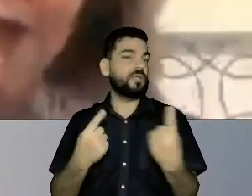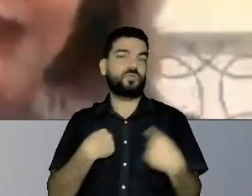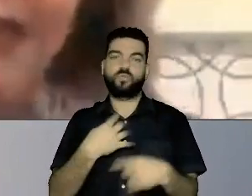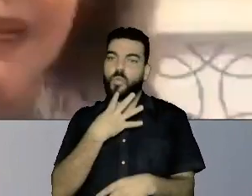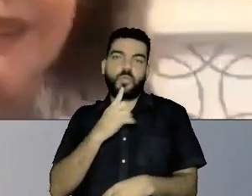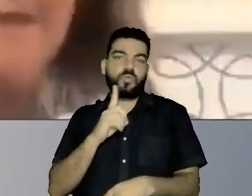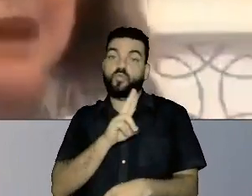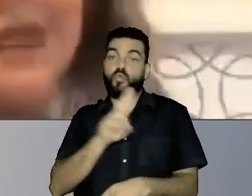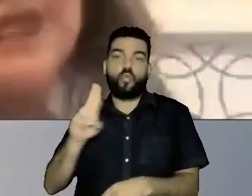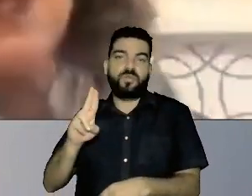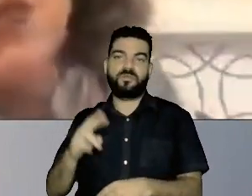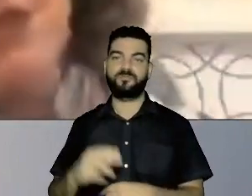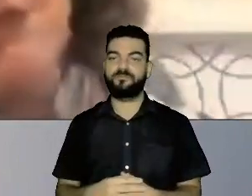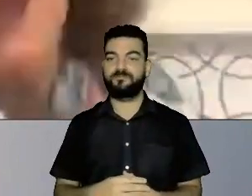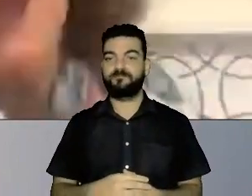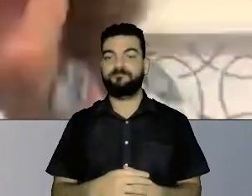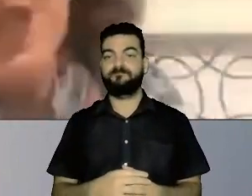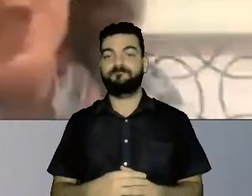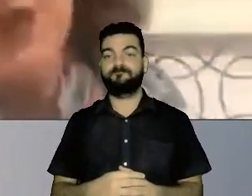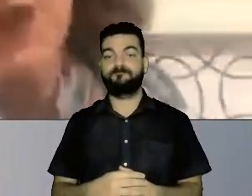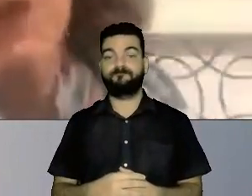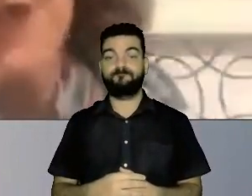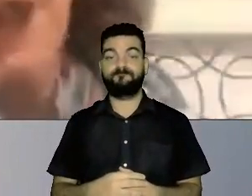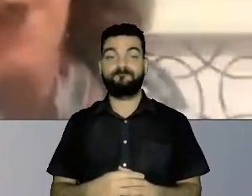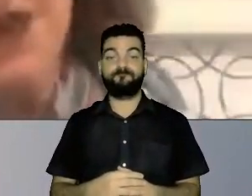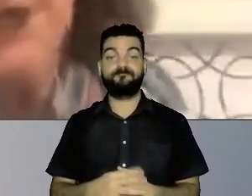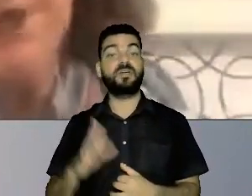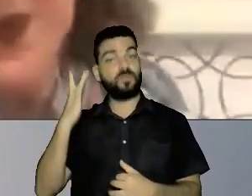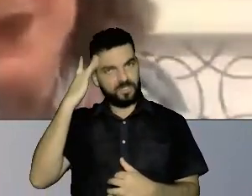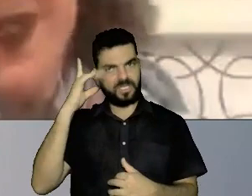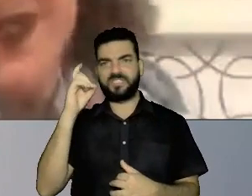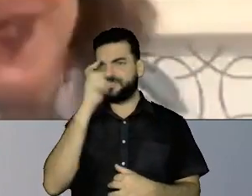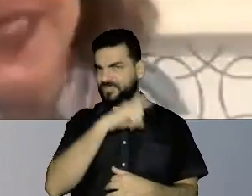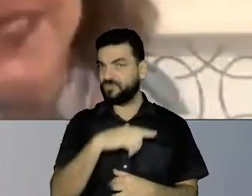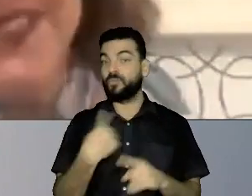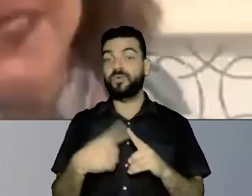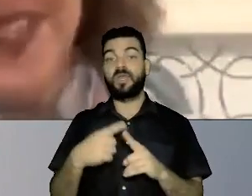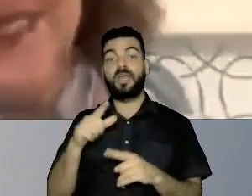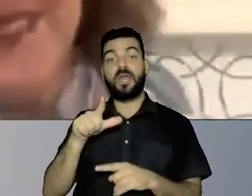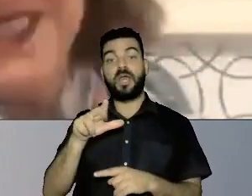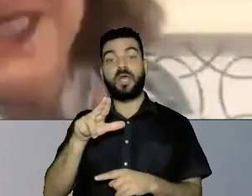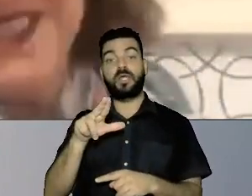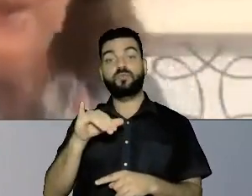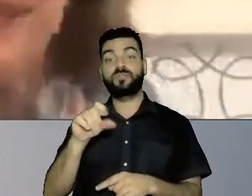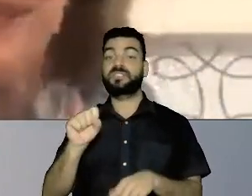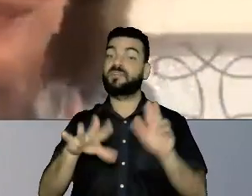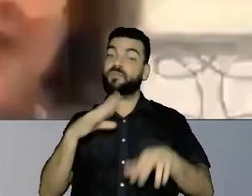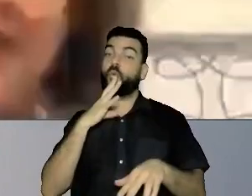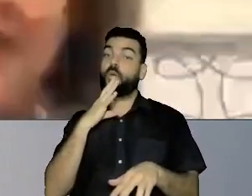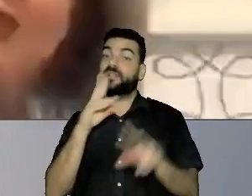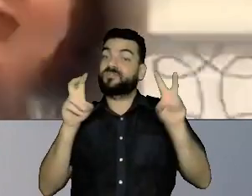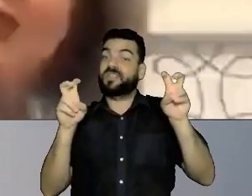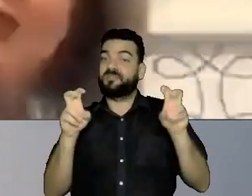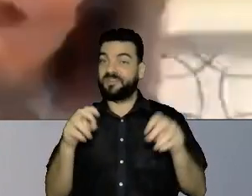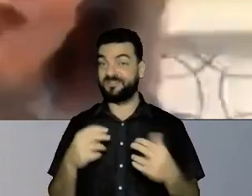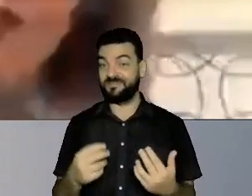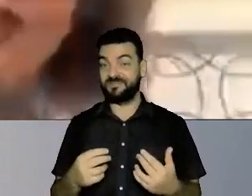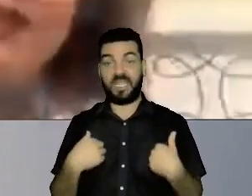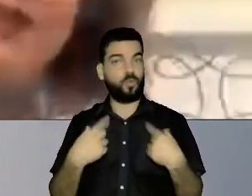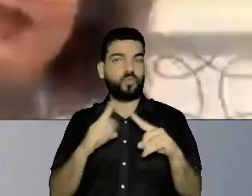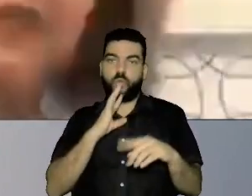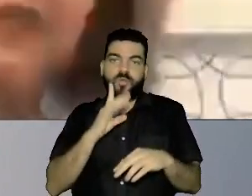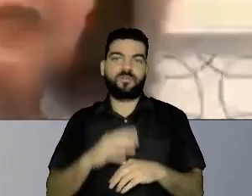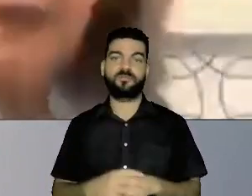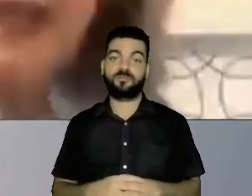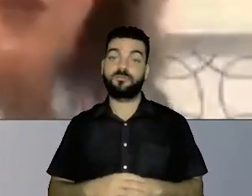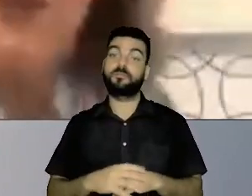a obra dela. Mas isso também é um desafio. Talvez a Luíse possa me ajudar nisso e ter alguns exemplos, mas esse é um desafio.